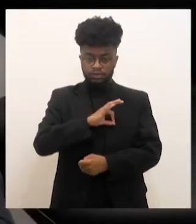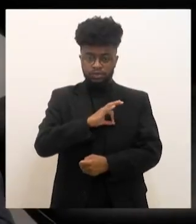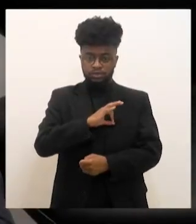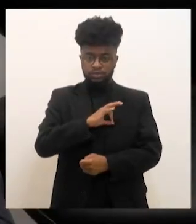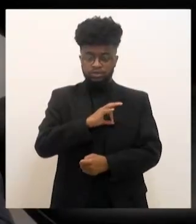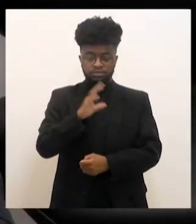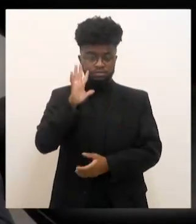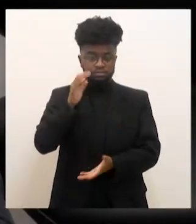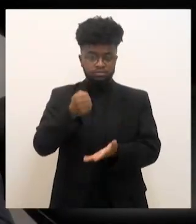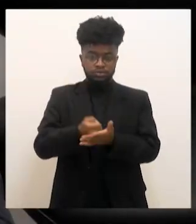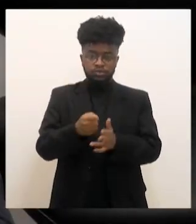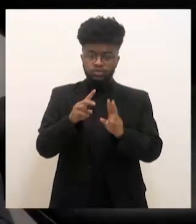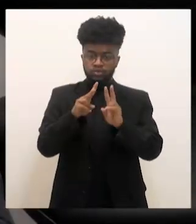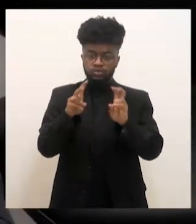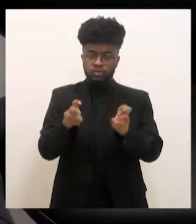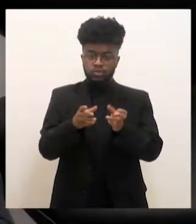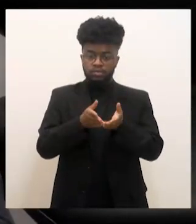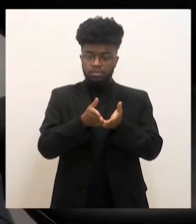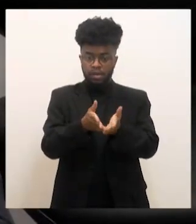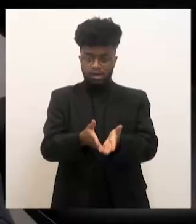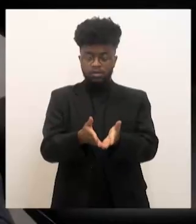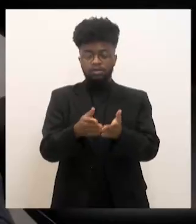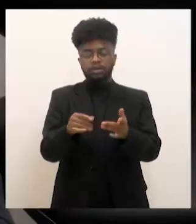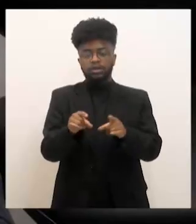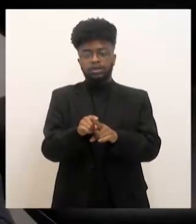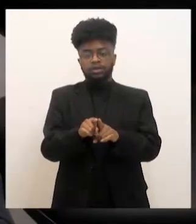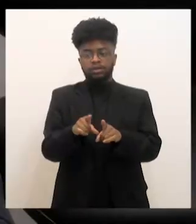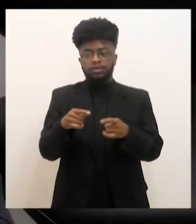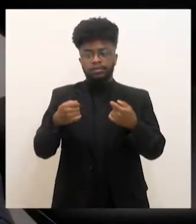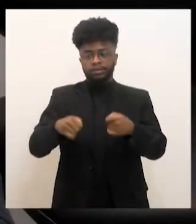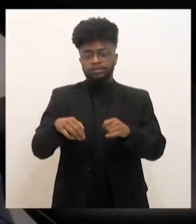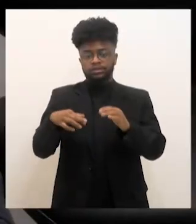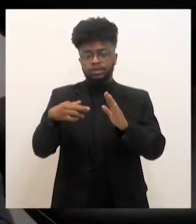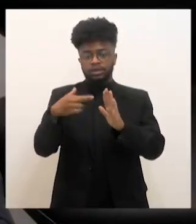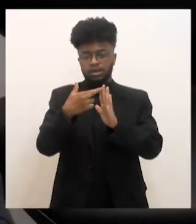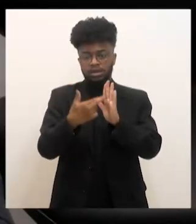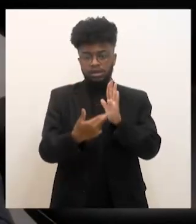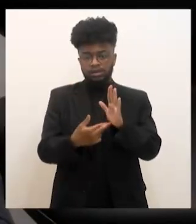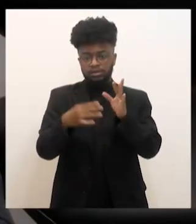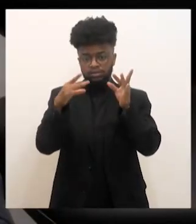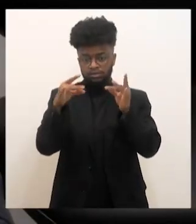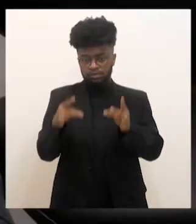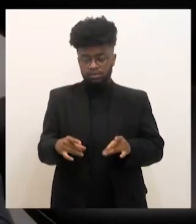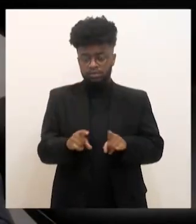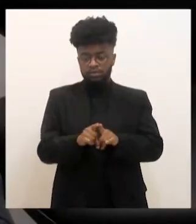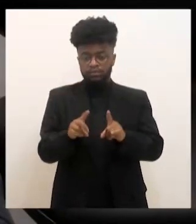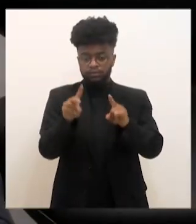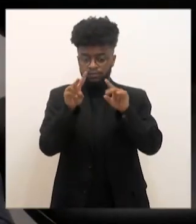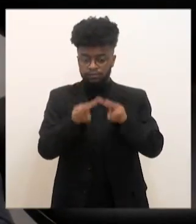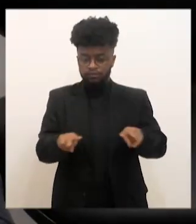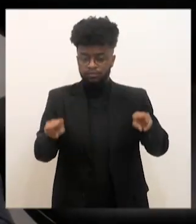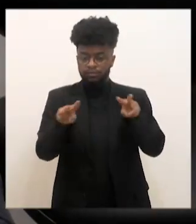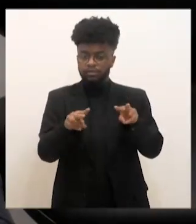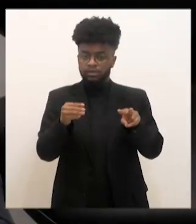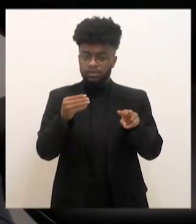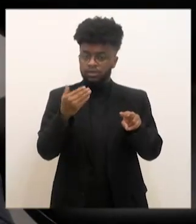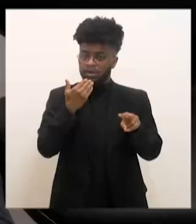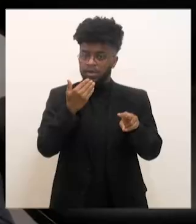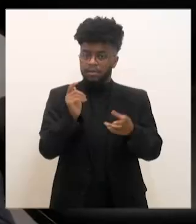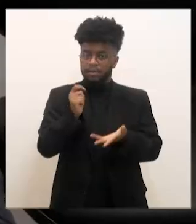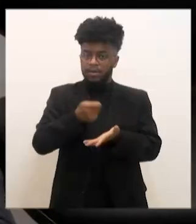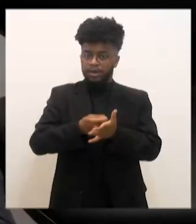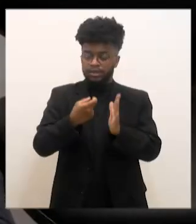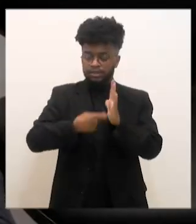a navegação marítima ou portuária, inexistindo o requisito de especificidade e de visibilidade exigido para a cobrança da